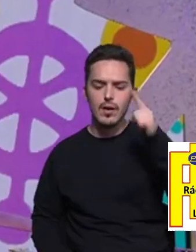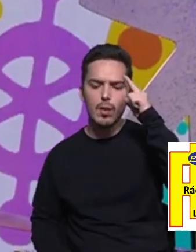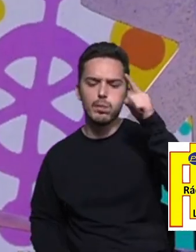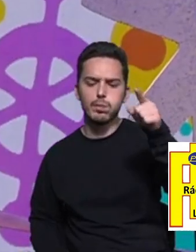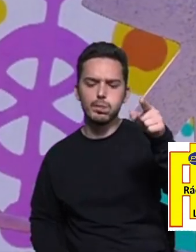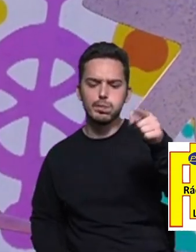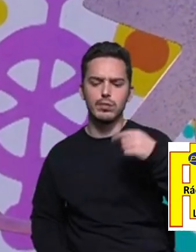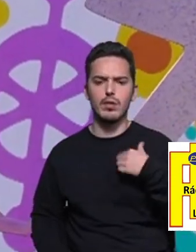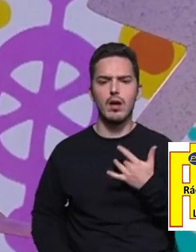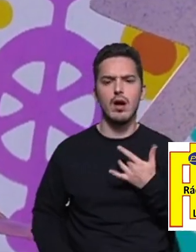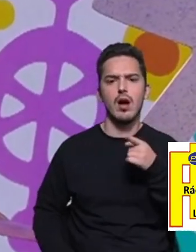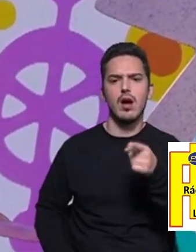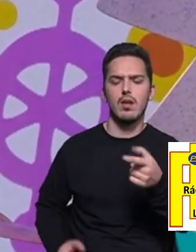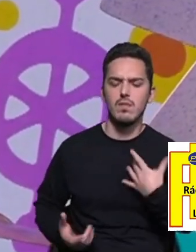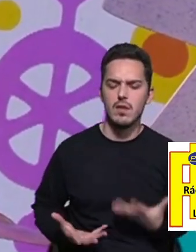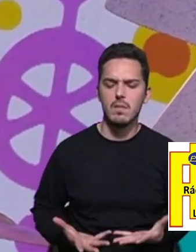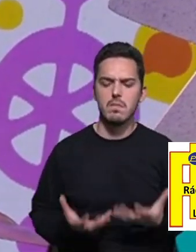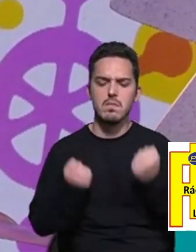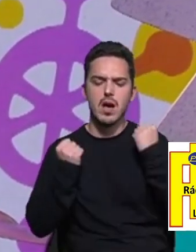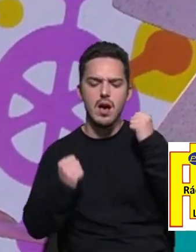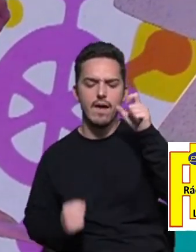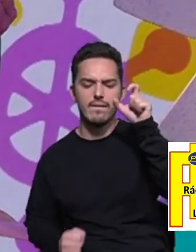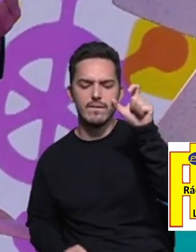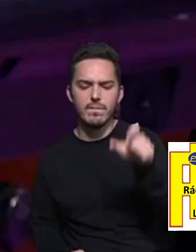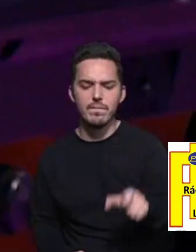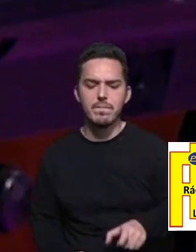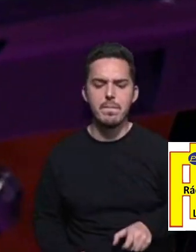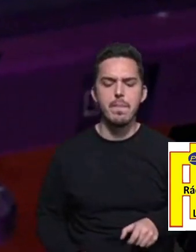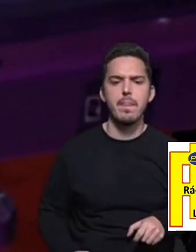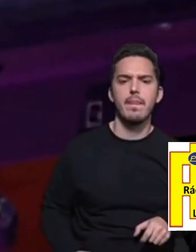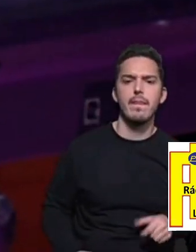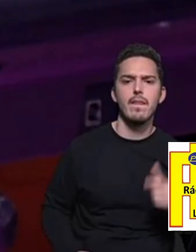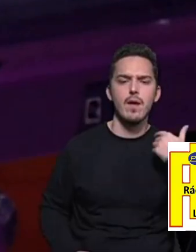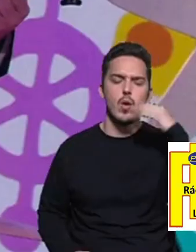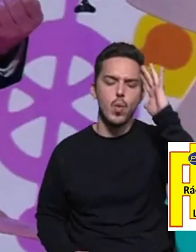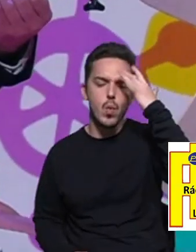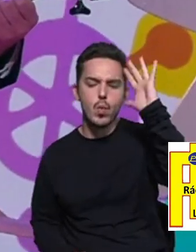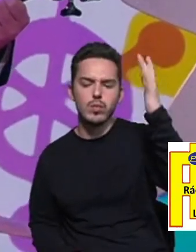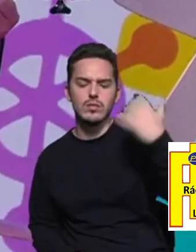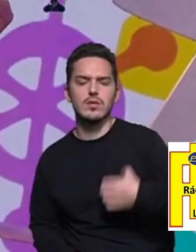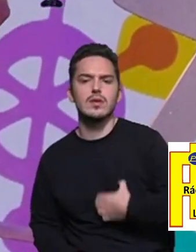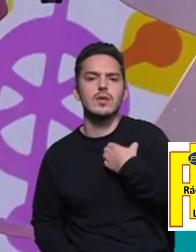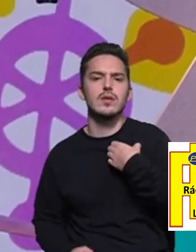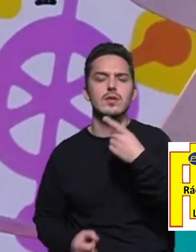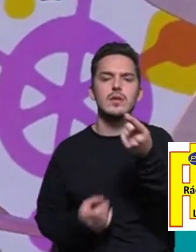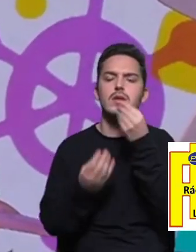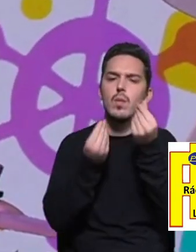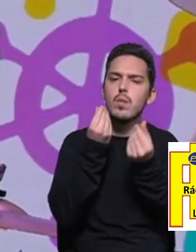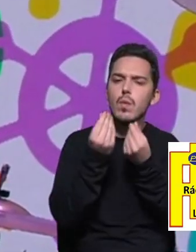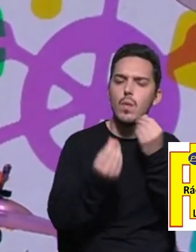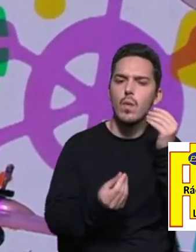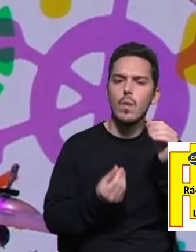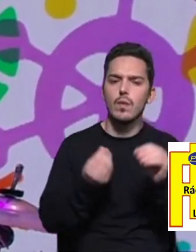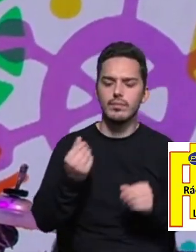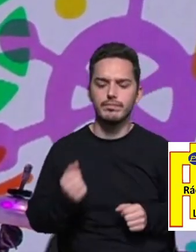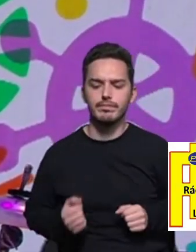sabes bem que te amo e te desejo. Que ando louco para sentir teu sabor.